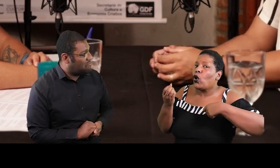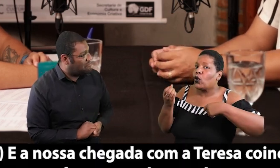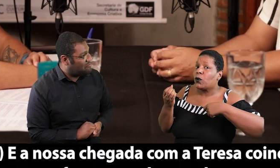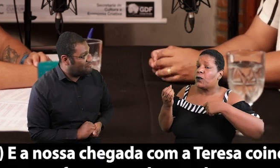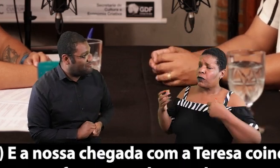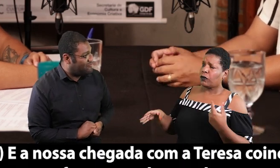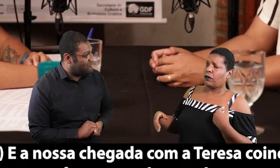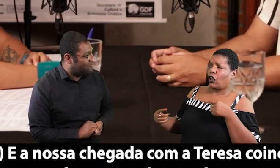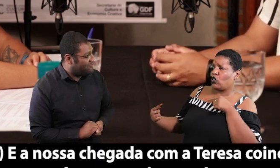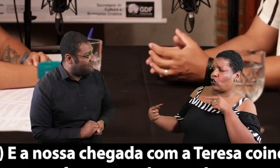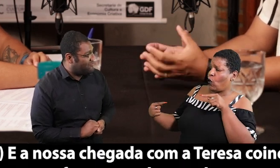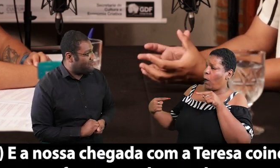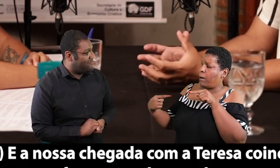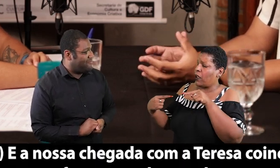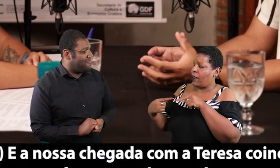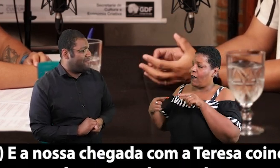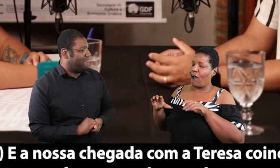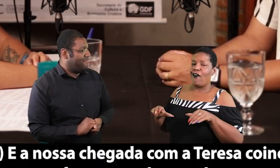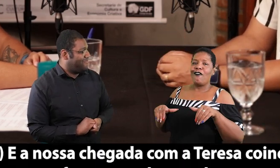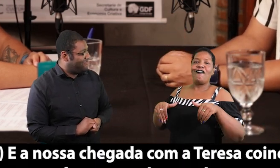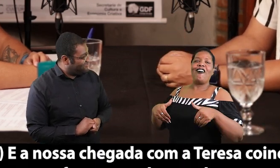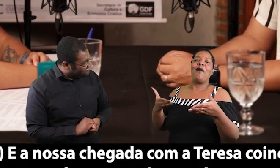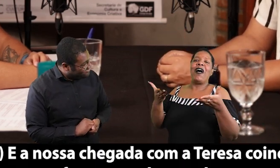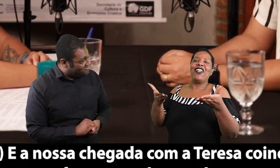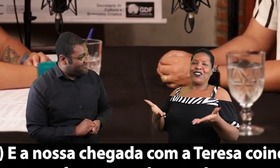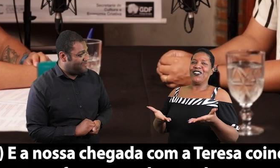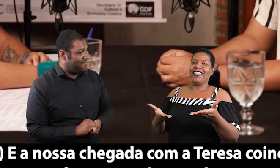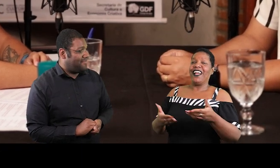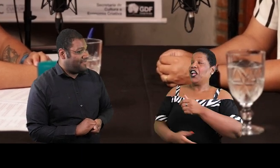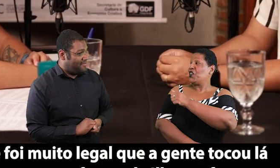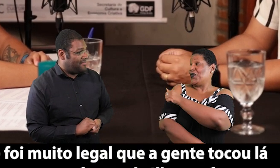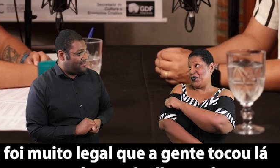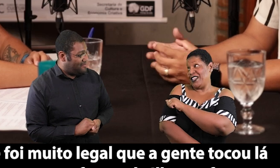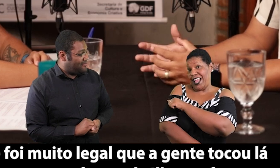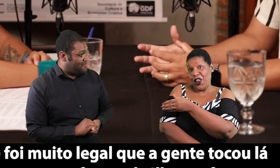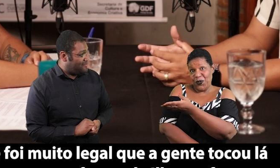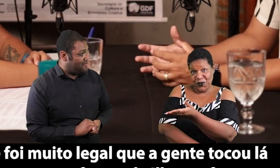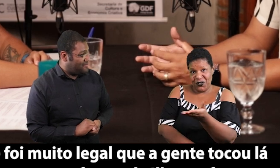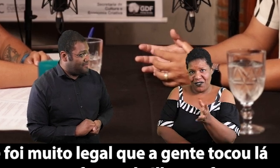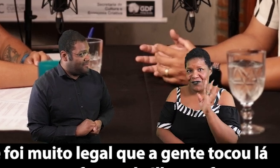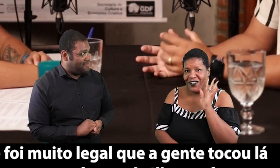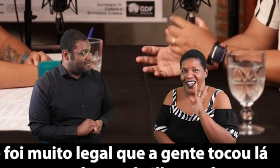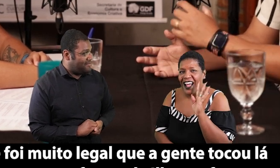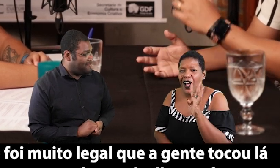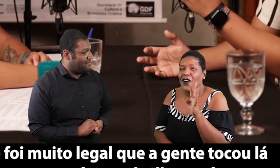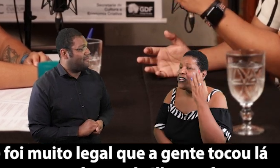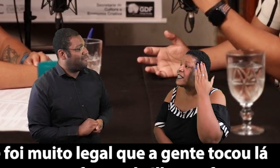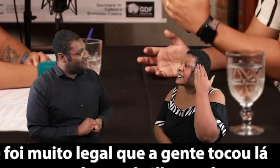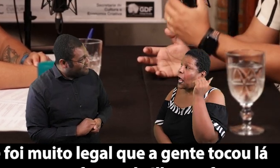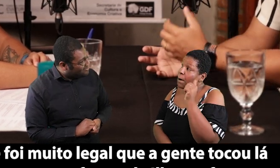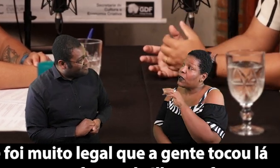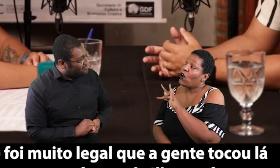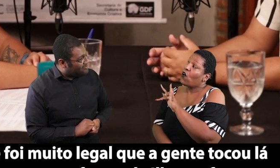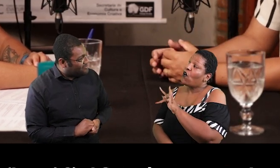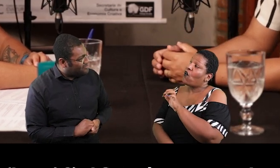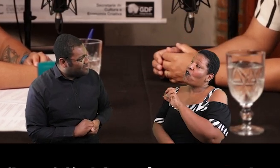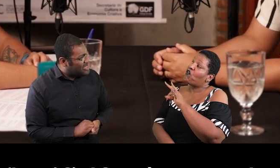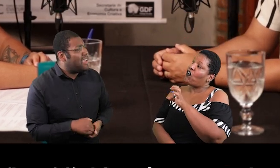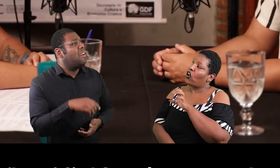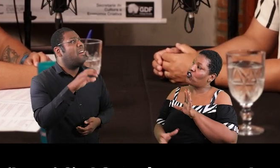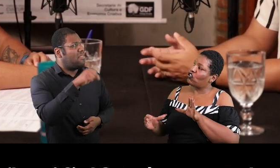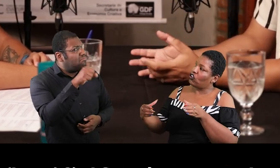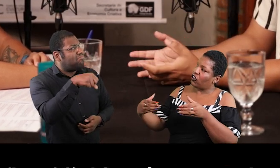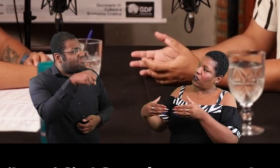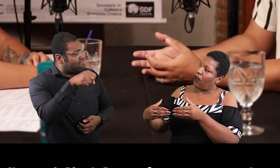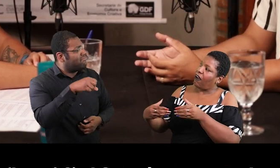com a Tereza coincidiu com a formatura desses alunos. E foi muito legal que a gente tocou lá naquele forte que tem ali na frente da ilha, Sim,